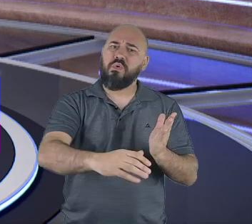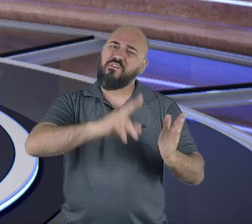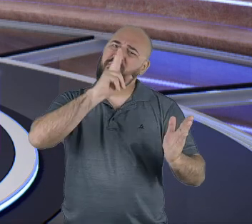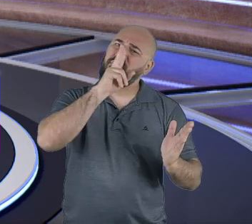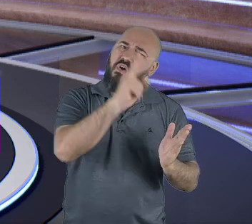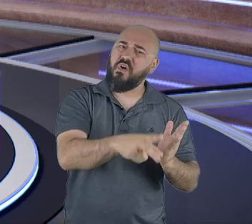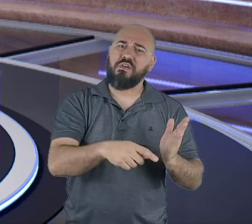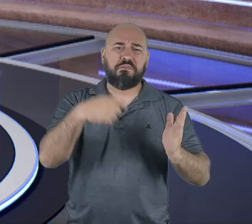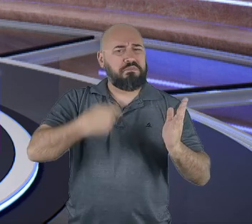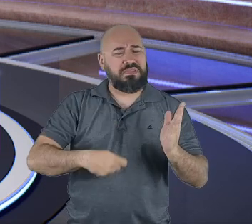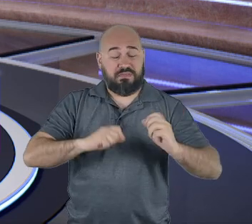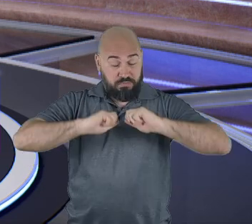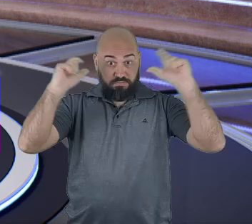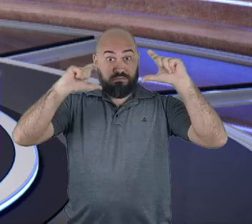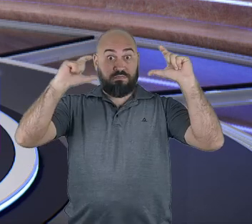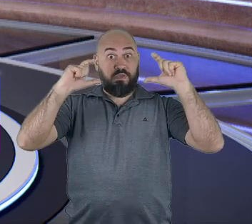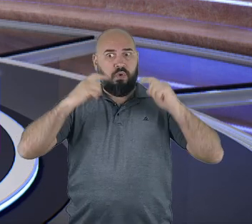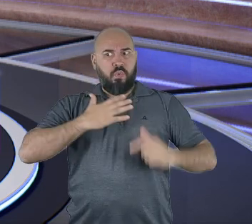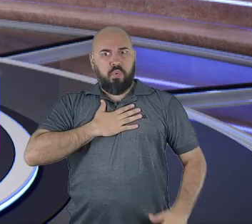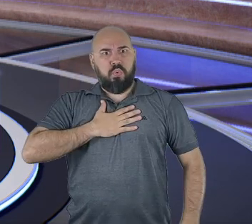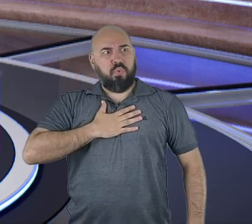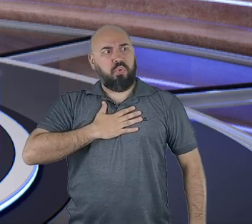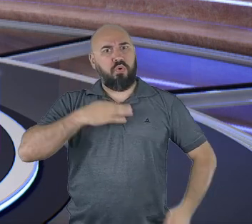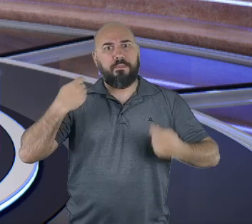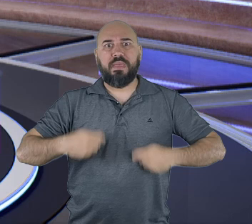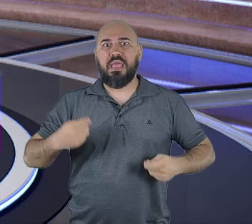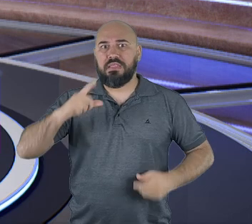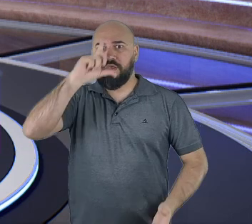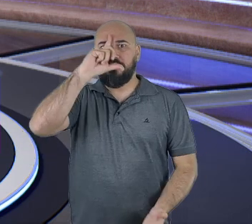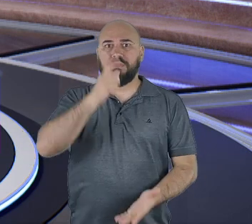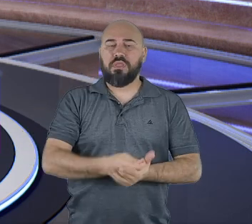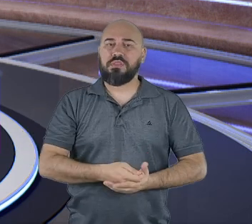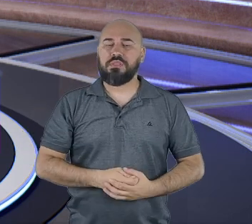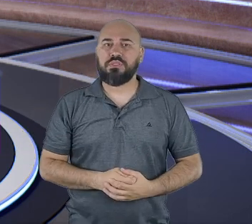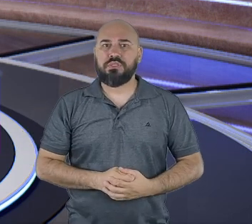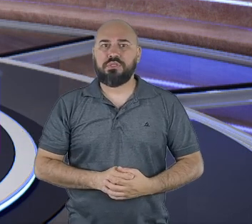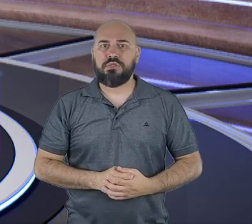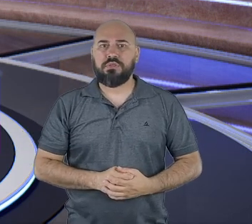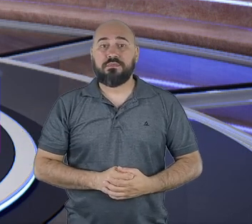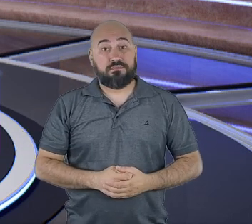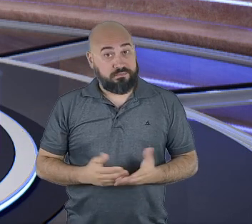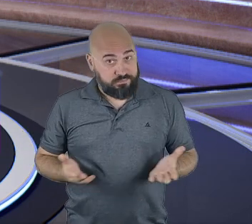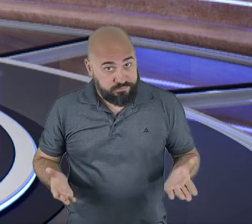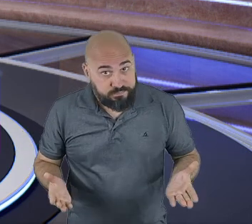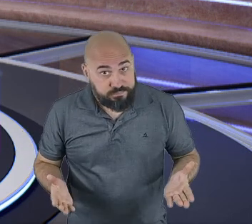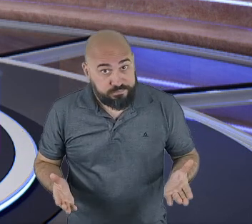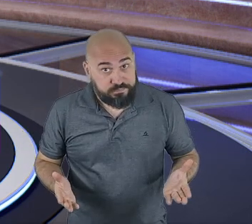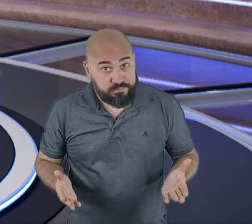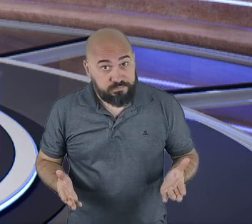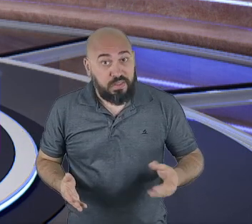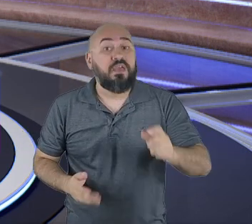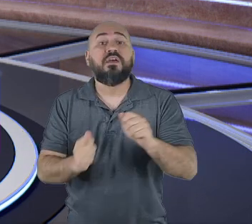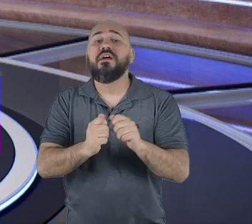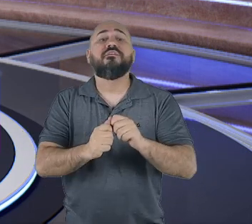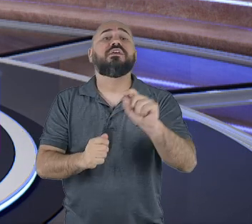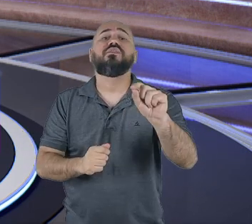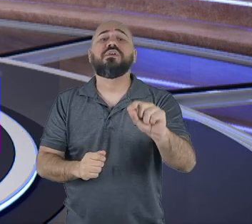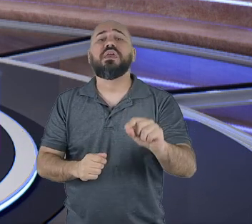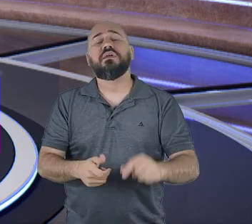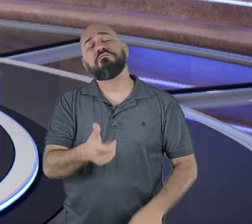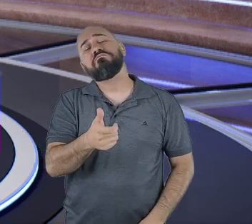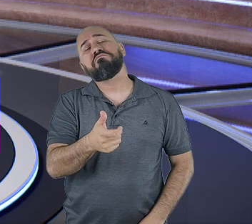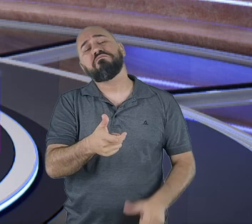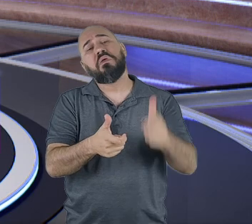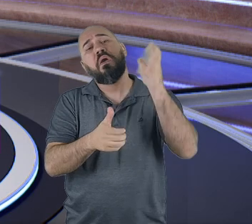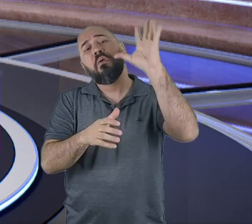essa mensagem precisa despertar em você uma decisão. O que é que você vai fazer? Vai desligar a